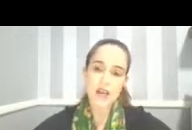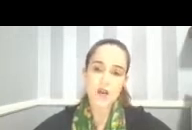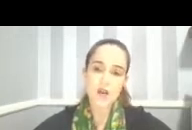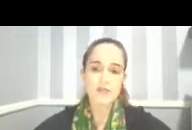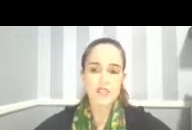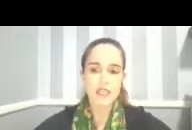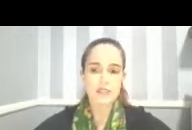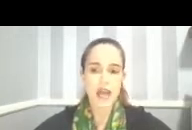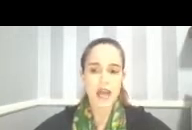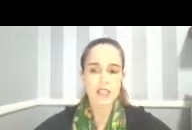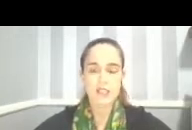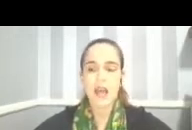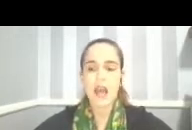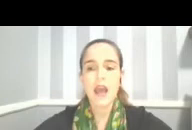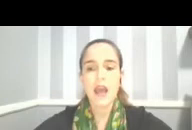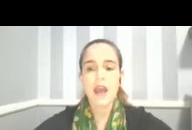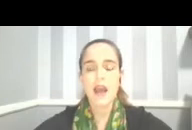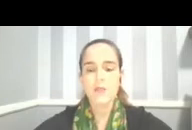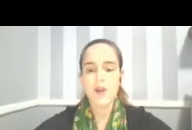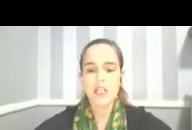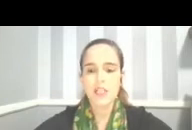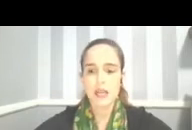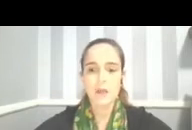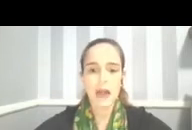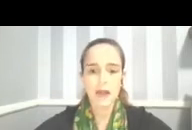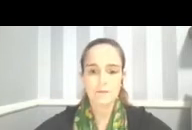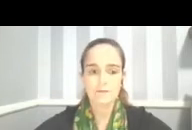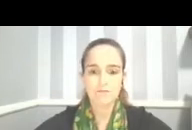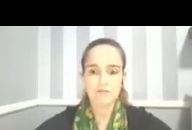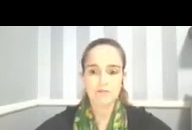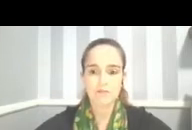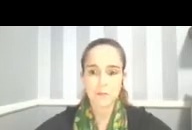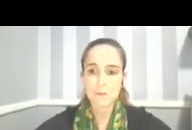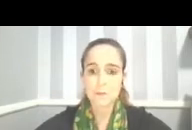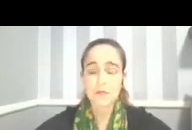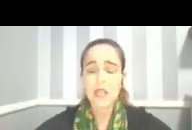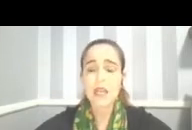a de menor nível de gravidade é a hemorragia capilar.